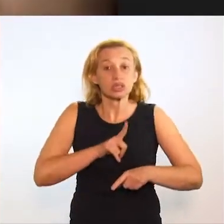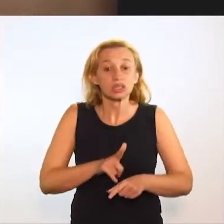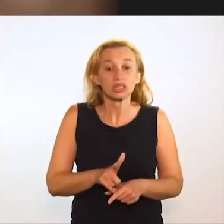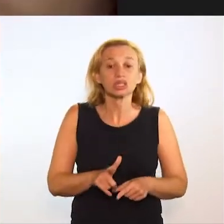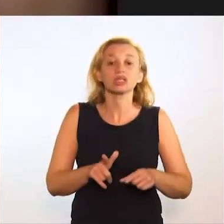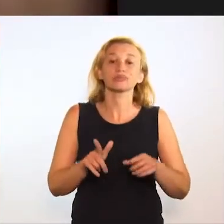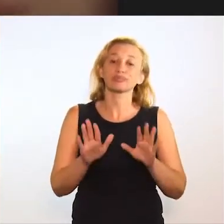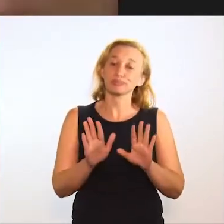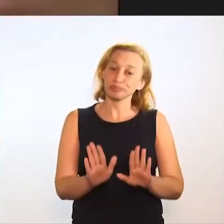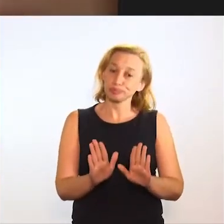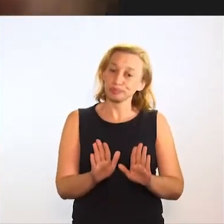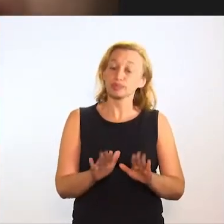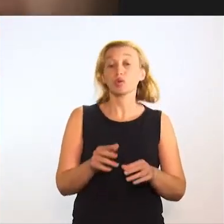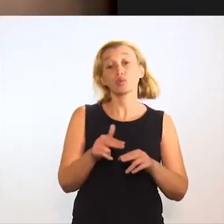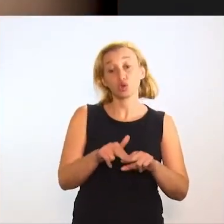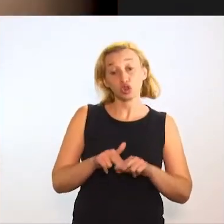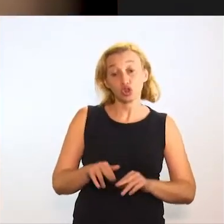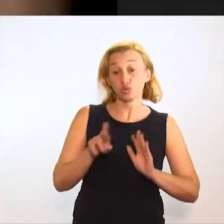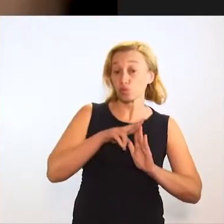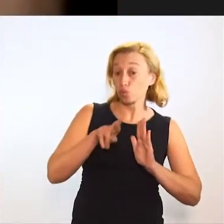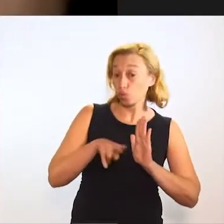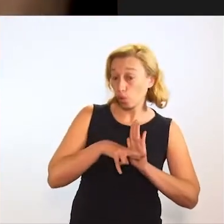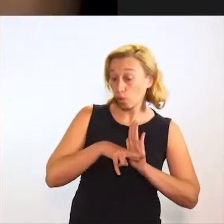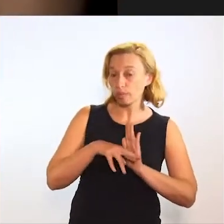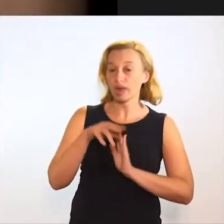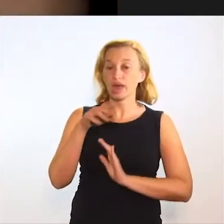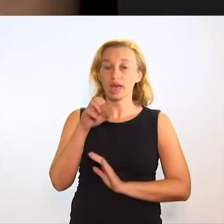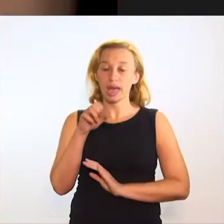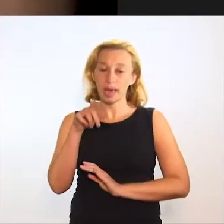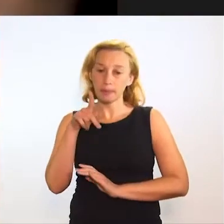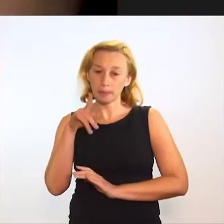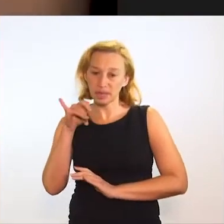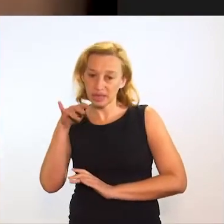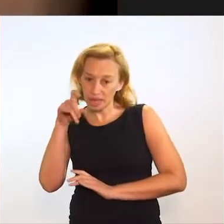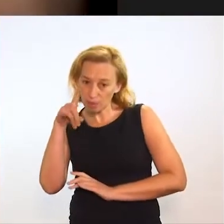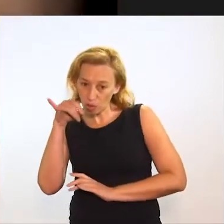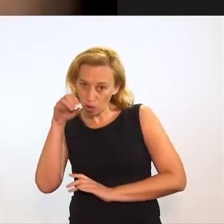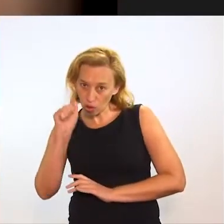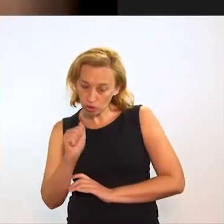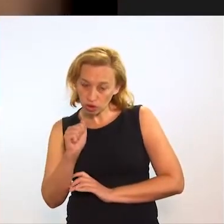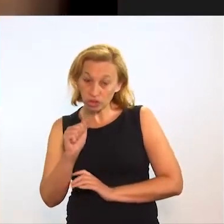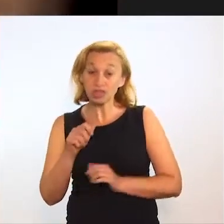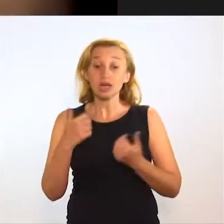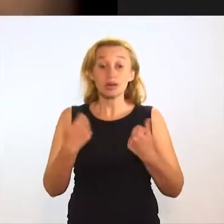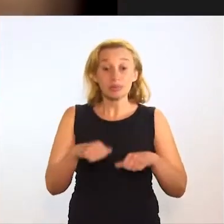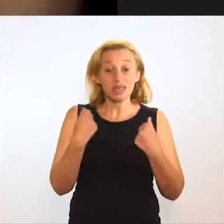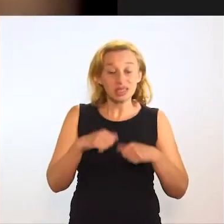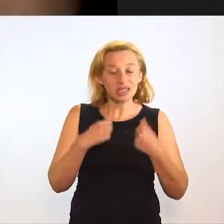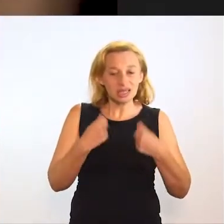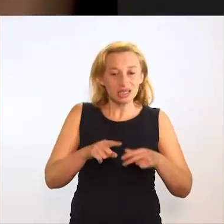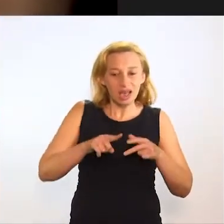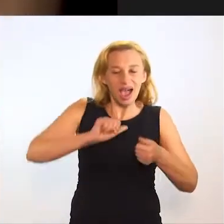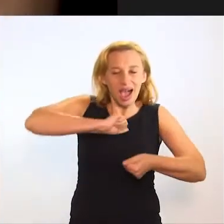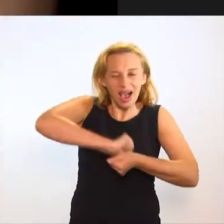das normas epidemiológicas. Então, a gente precisou se reinventar,